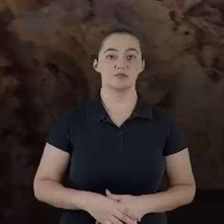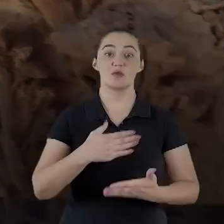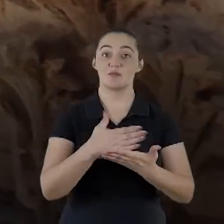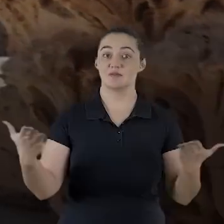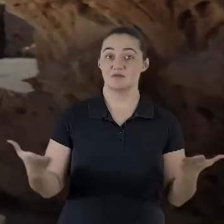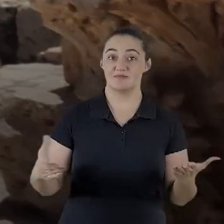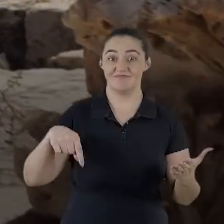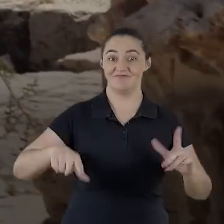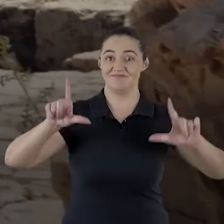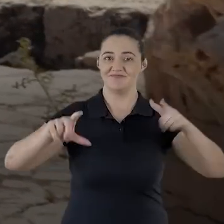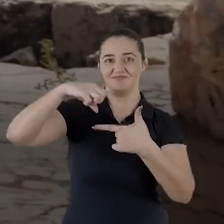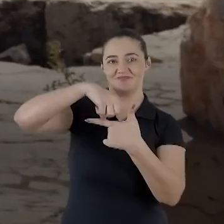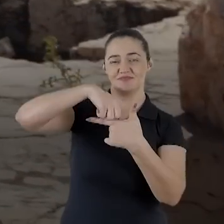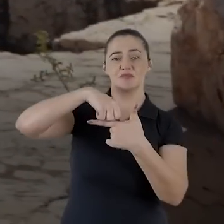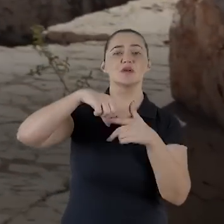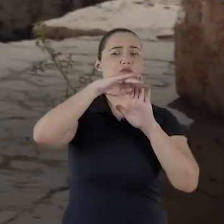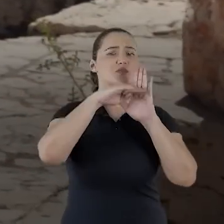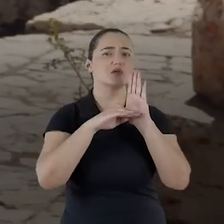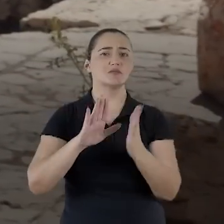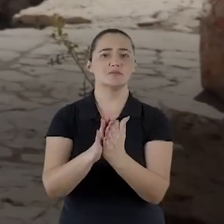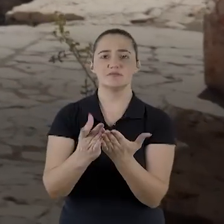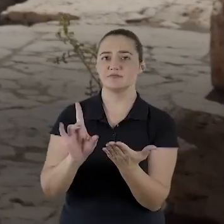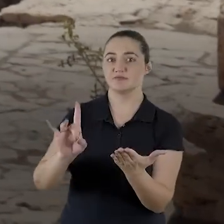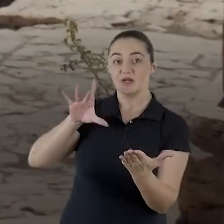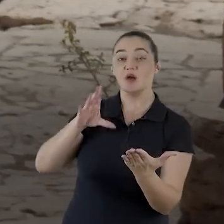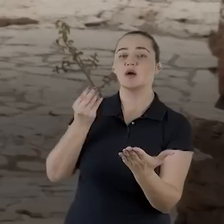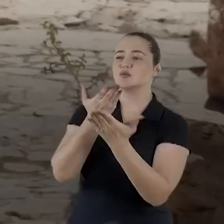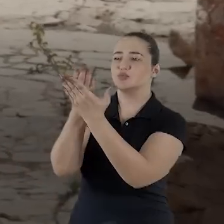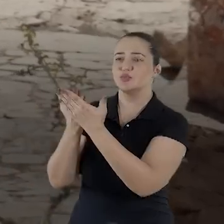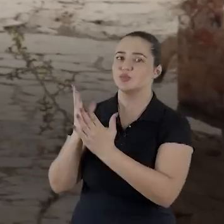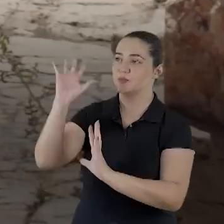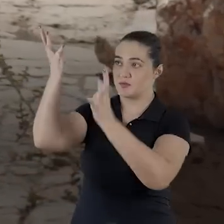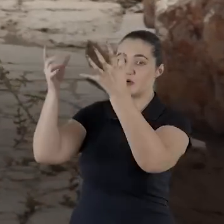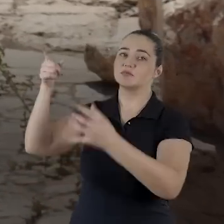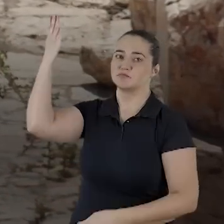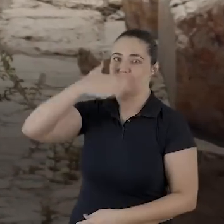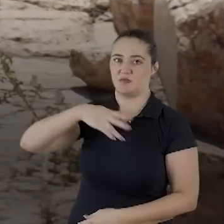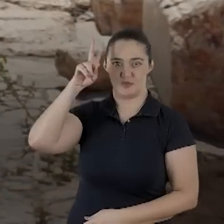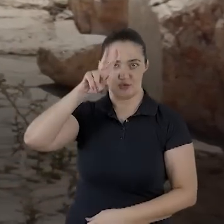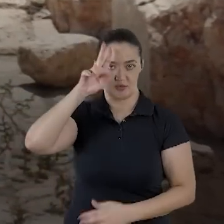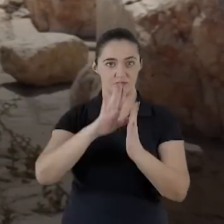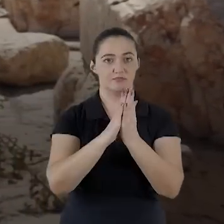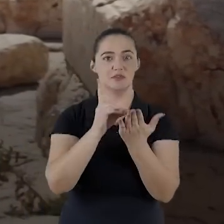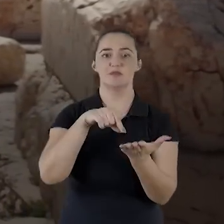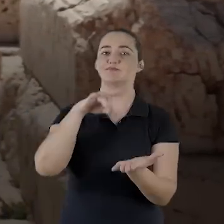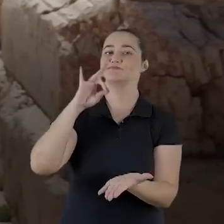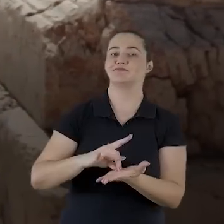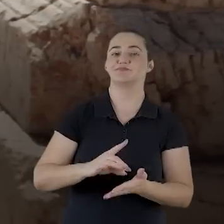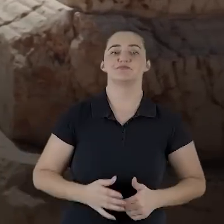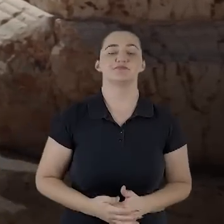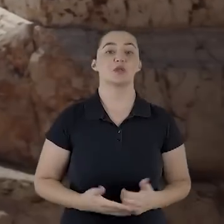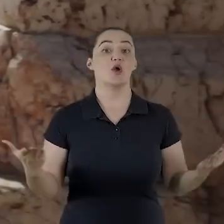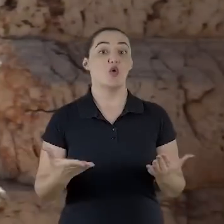Começa agora pela TV Novo Tempo mais um programa Evidências na busca de fatos que comprovem a veracidade histórica da Bíblia Sagrada. Hoje,